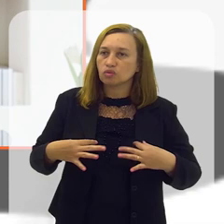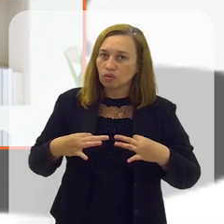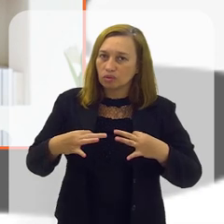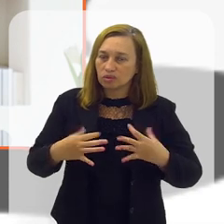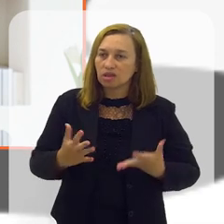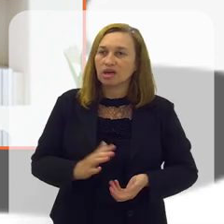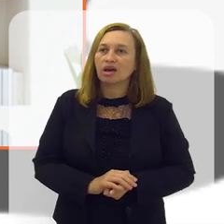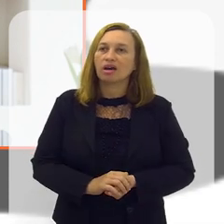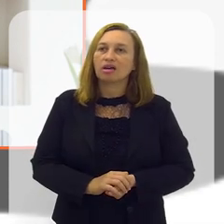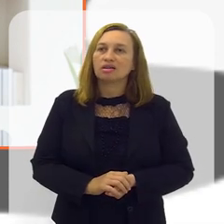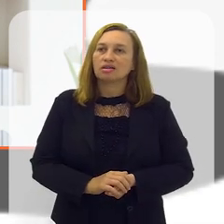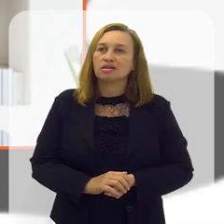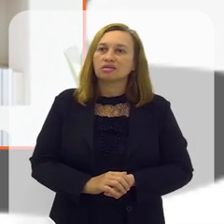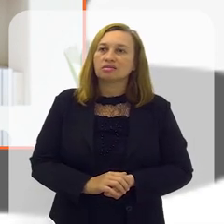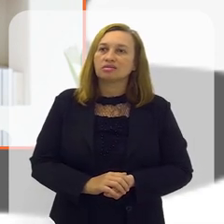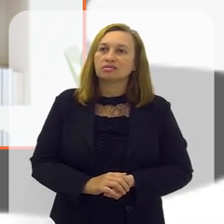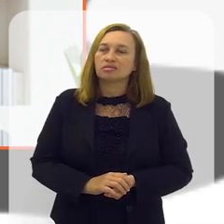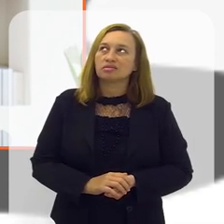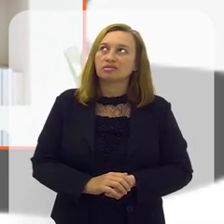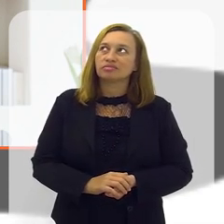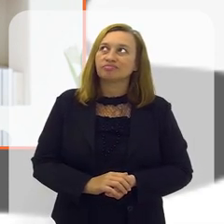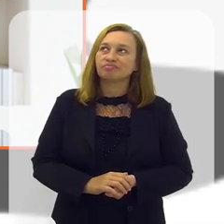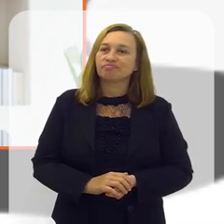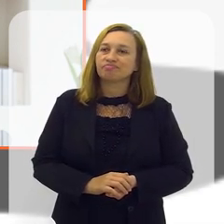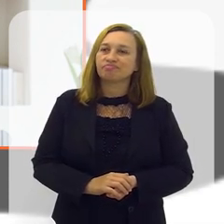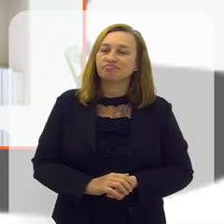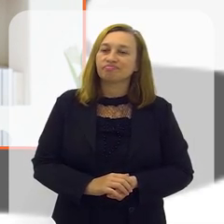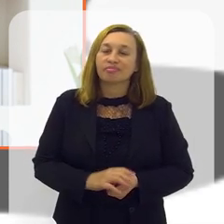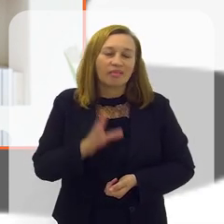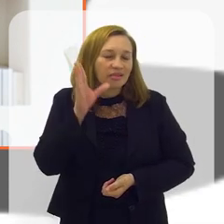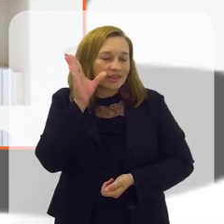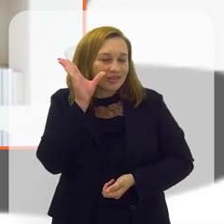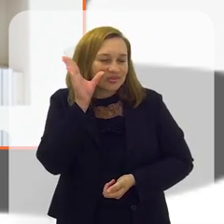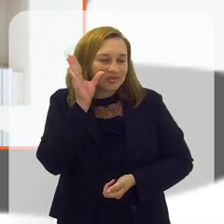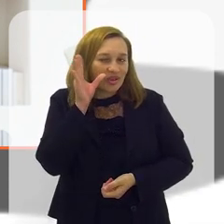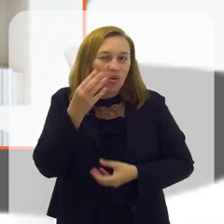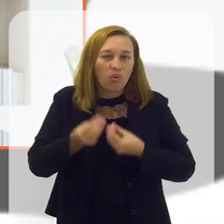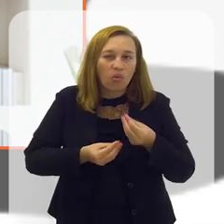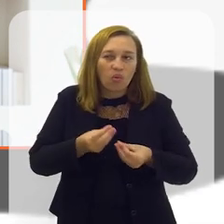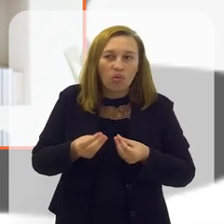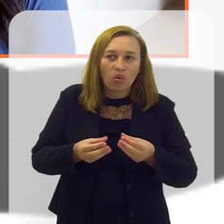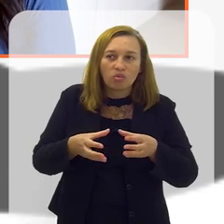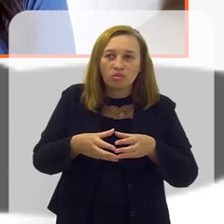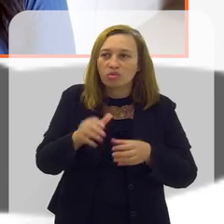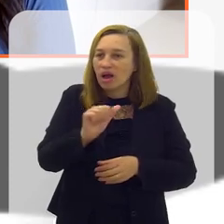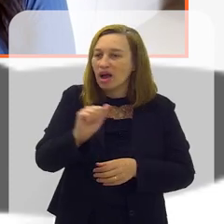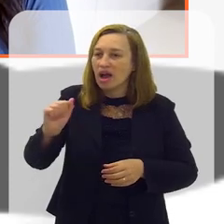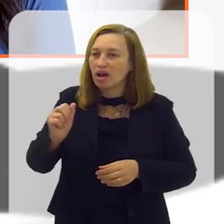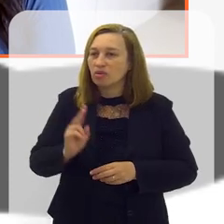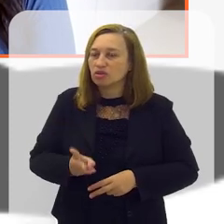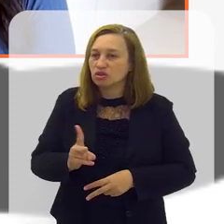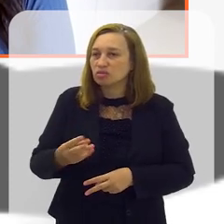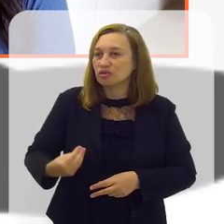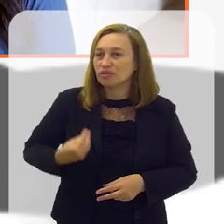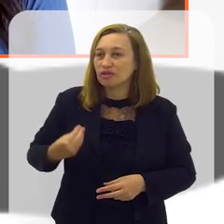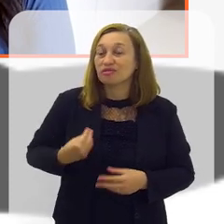todos voluntários, nos causa a questão, a curiosidade, como que o AA se